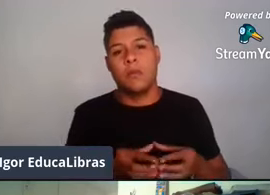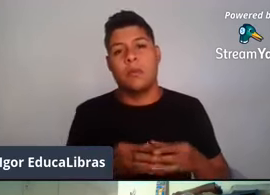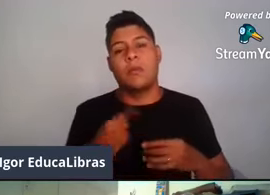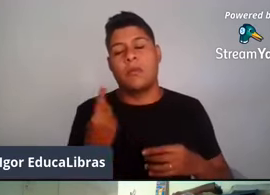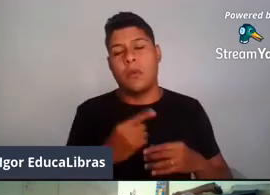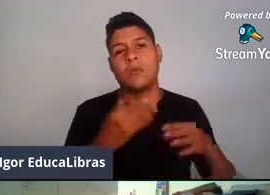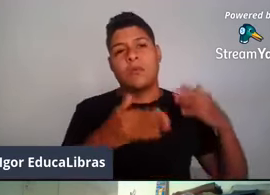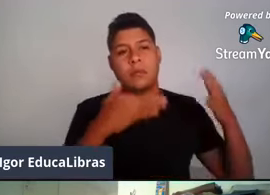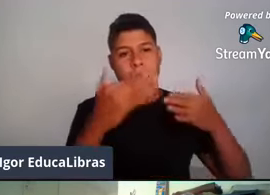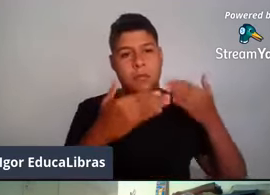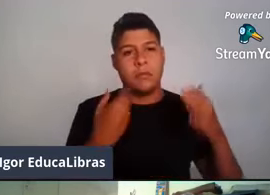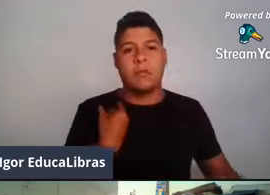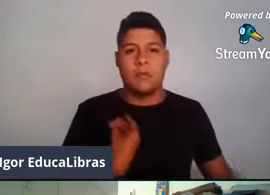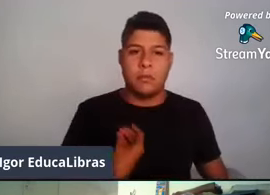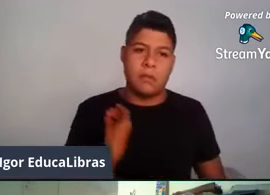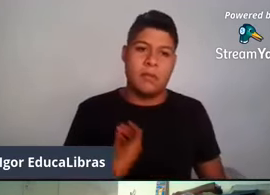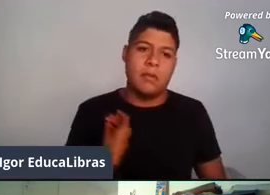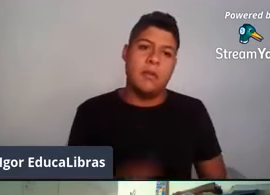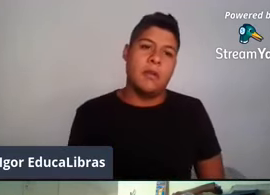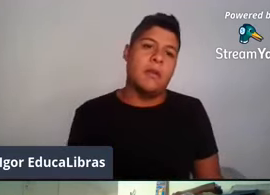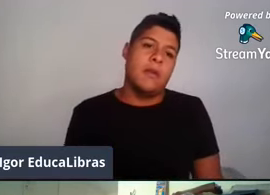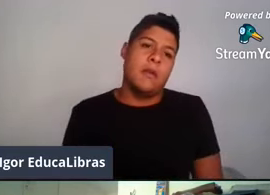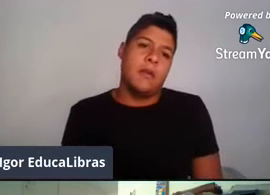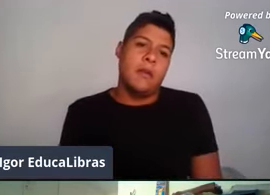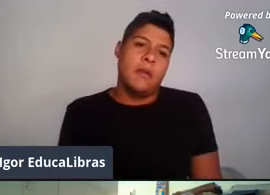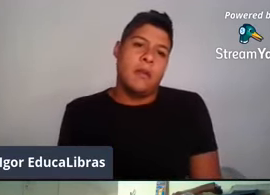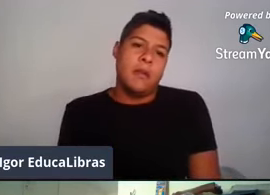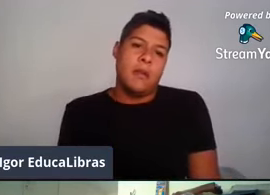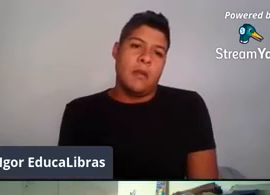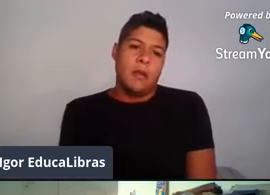avançamos bastante nesse sentido. É muito importante.